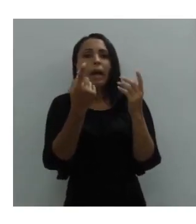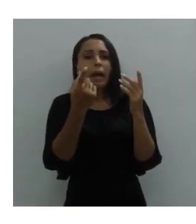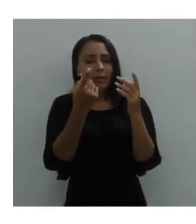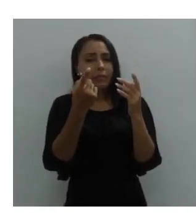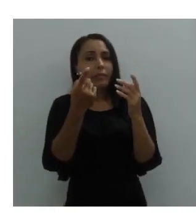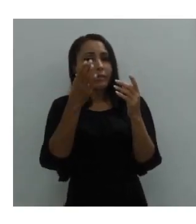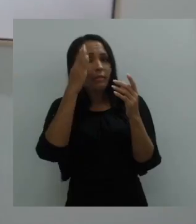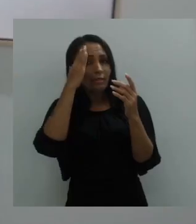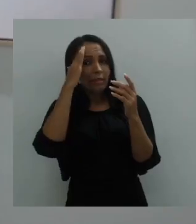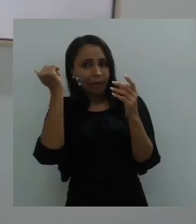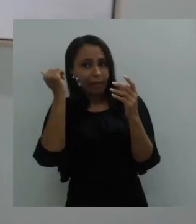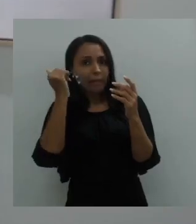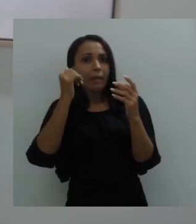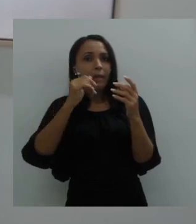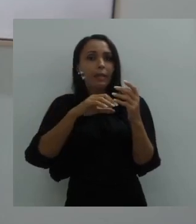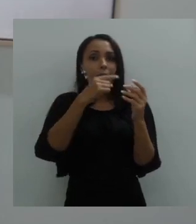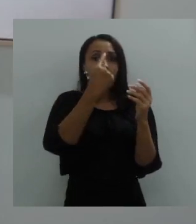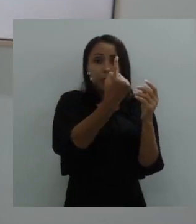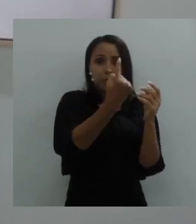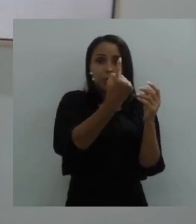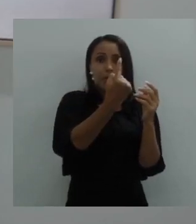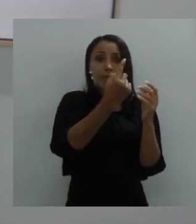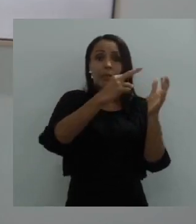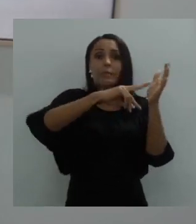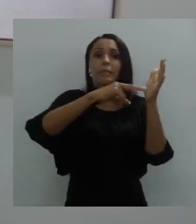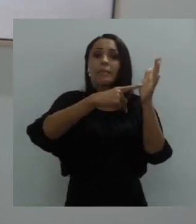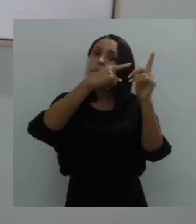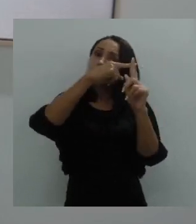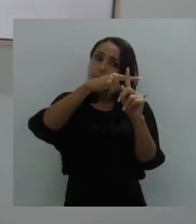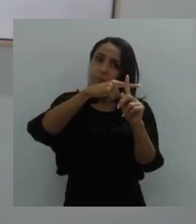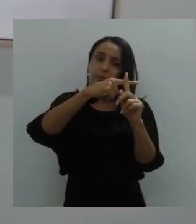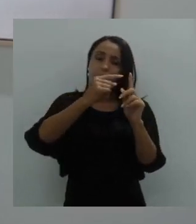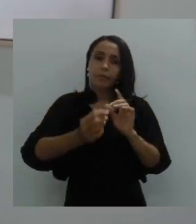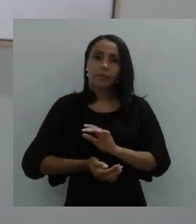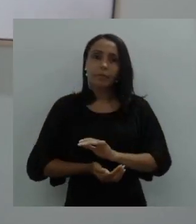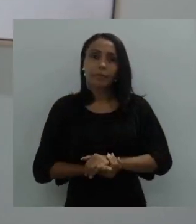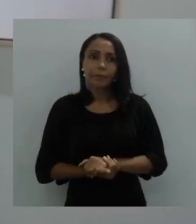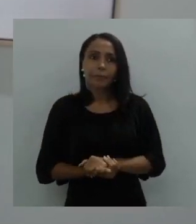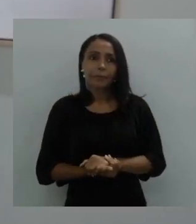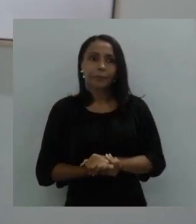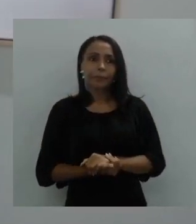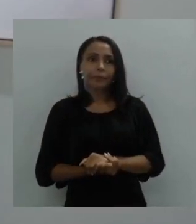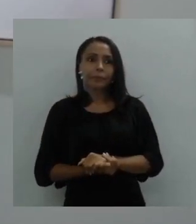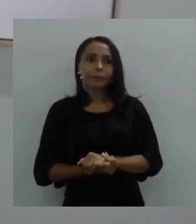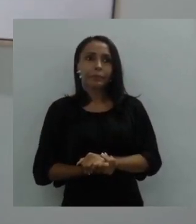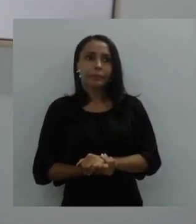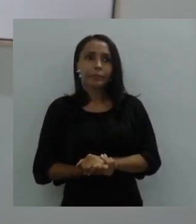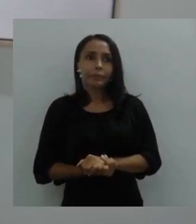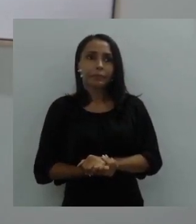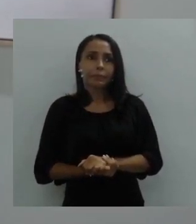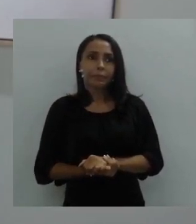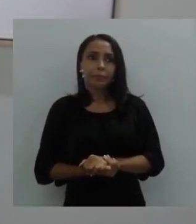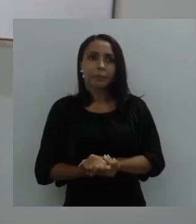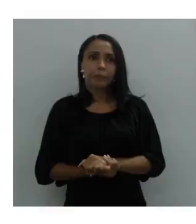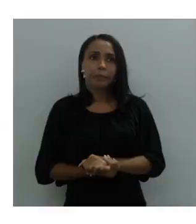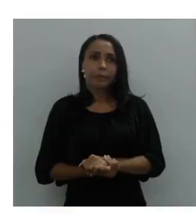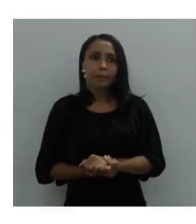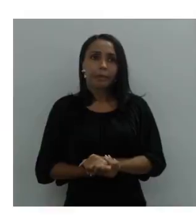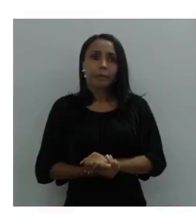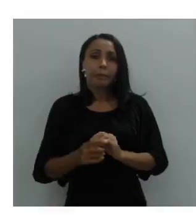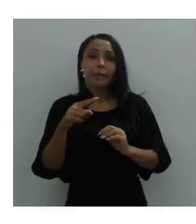está sem sinal, esse número é positivo. E a gente tem uma questão aí para a